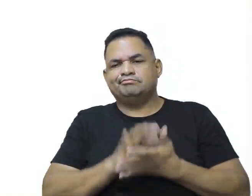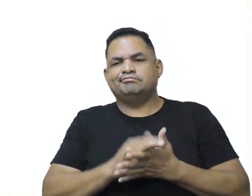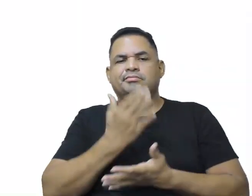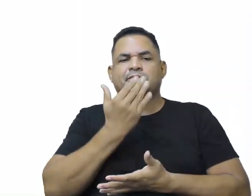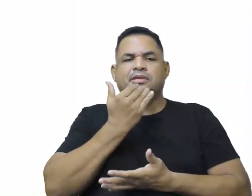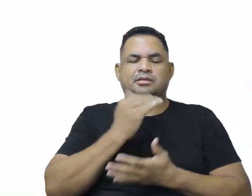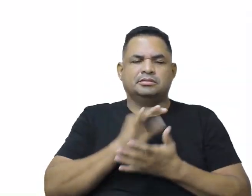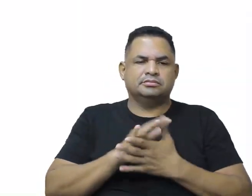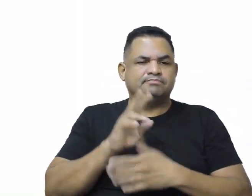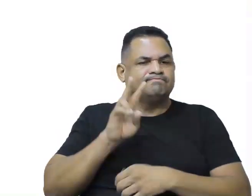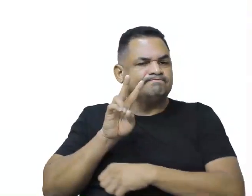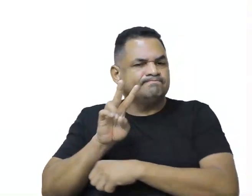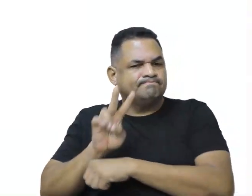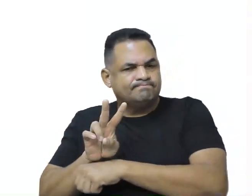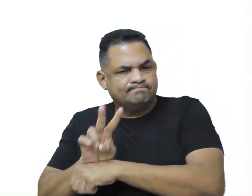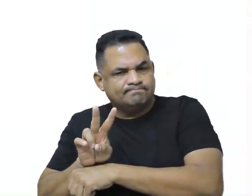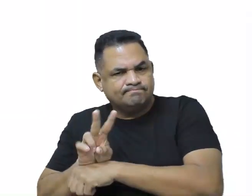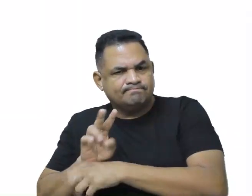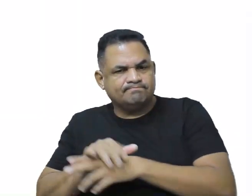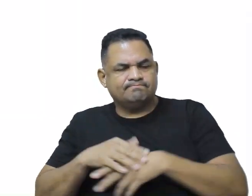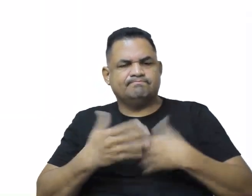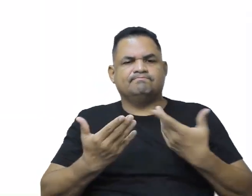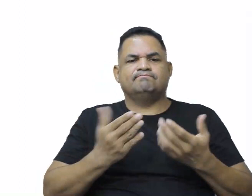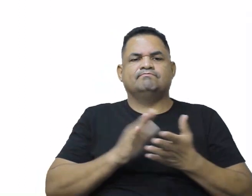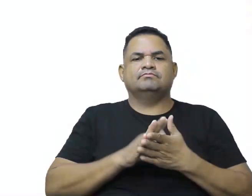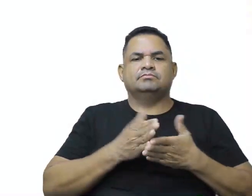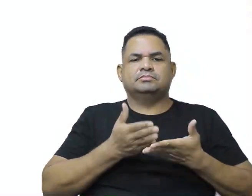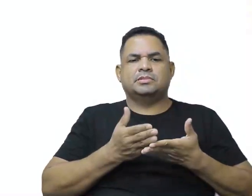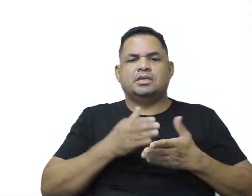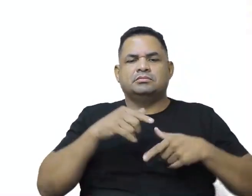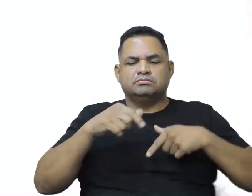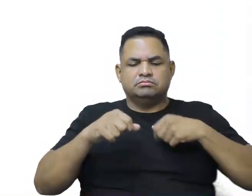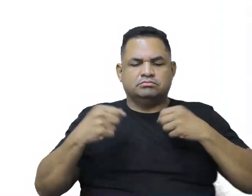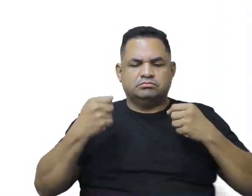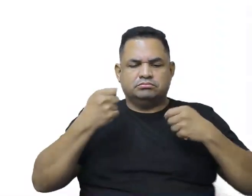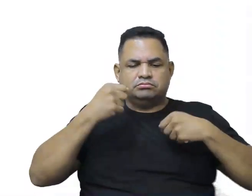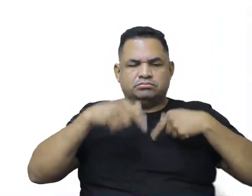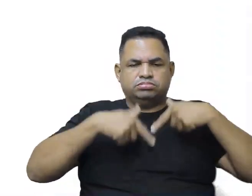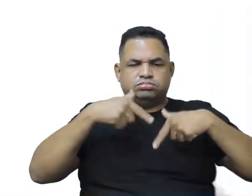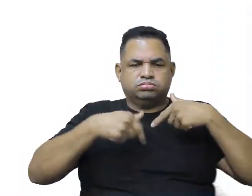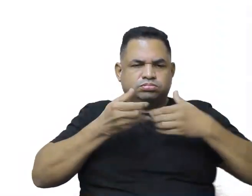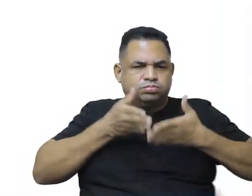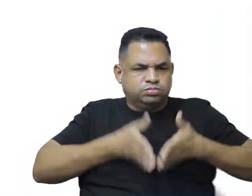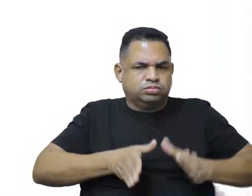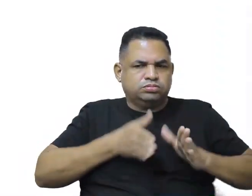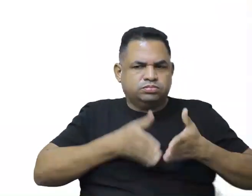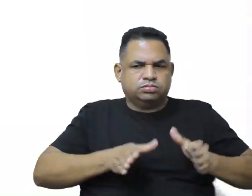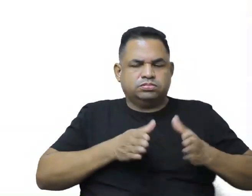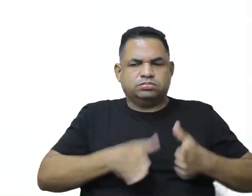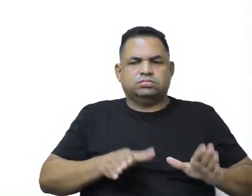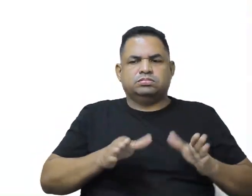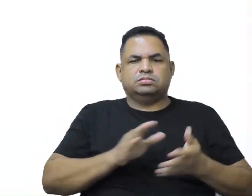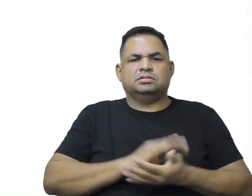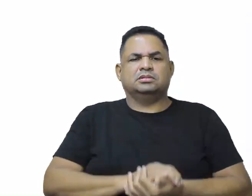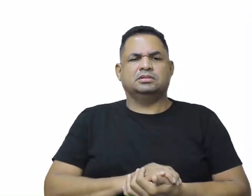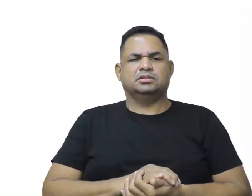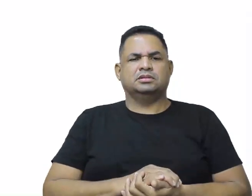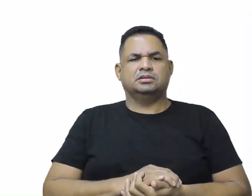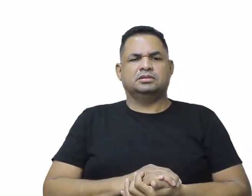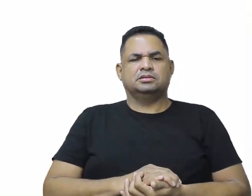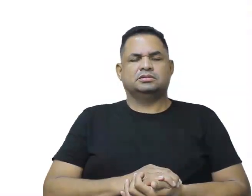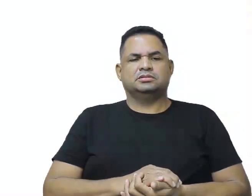alimento proteção e reprodução a gente falou dele na aula né O que é um autor que